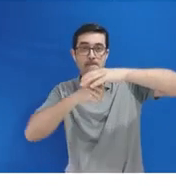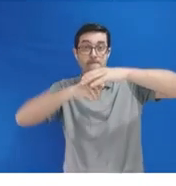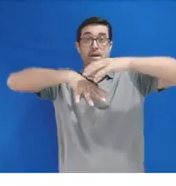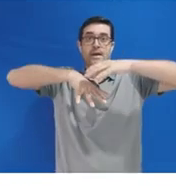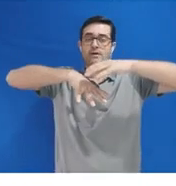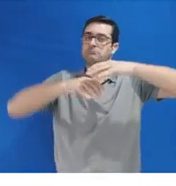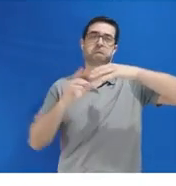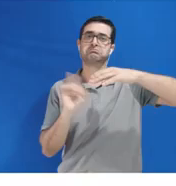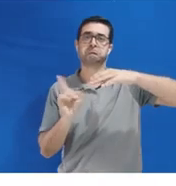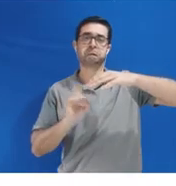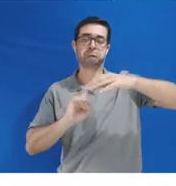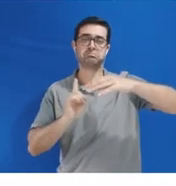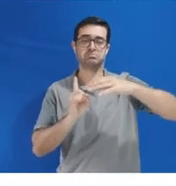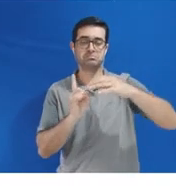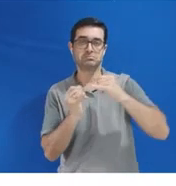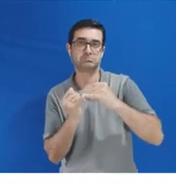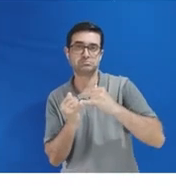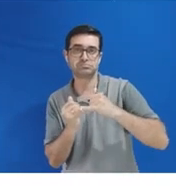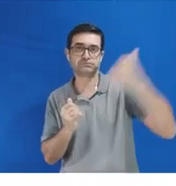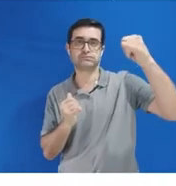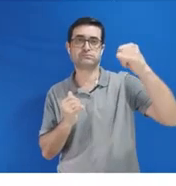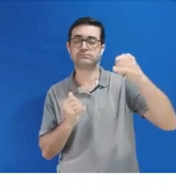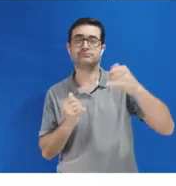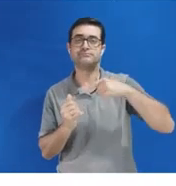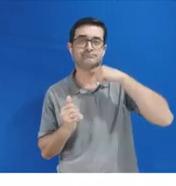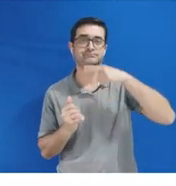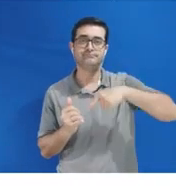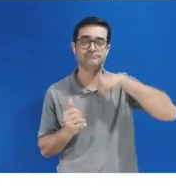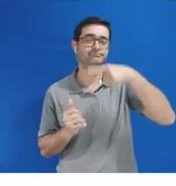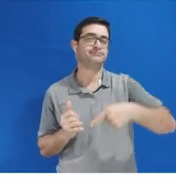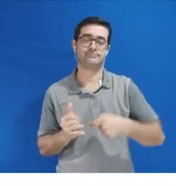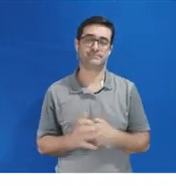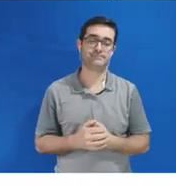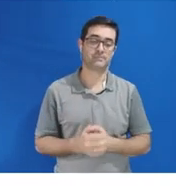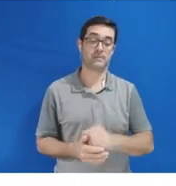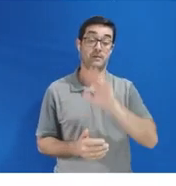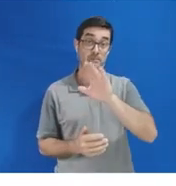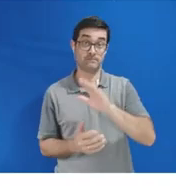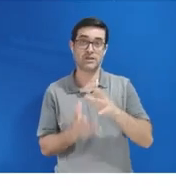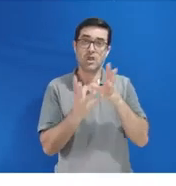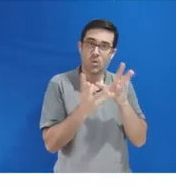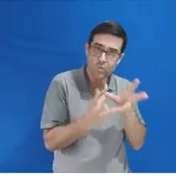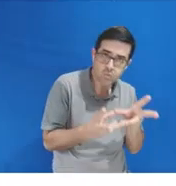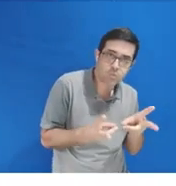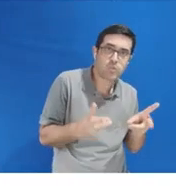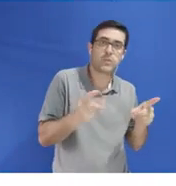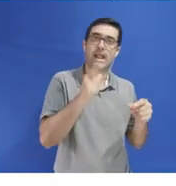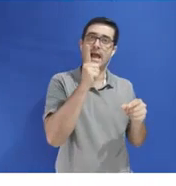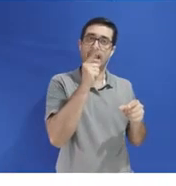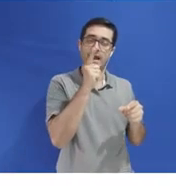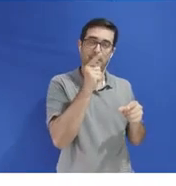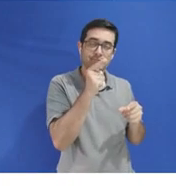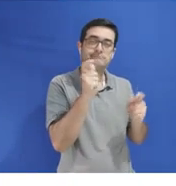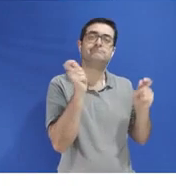vai acender, ou seja, ele não consegue conduzir eletricidade. Entretanto, quando eu dissolvo ele